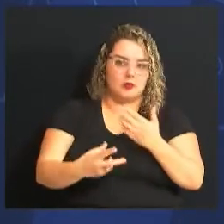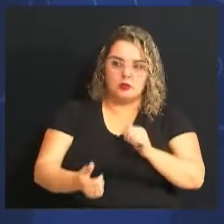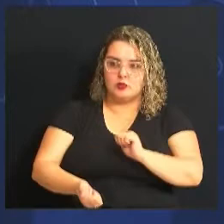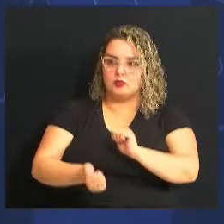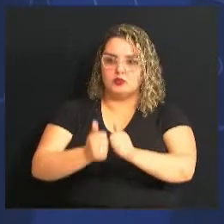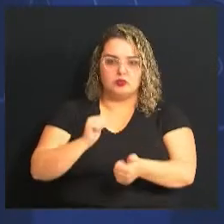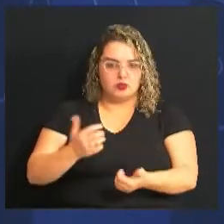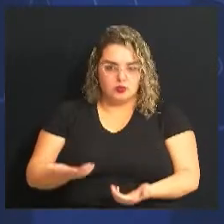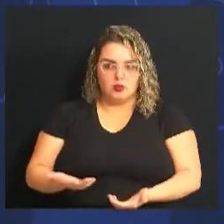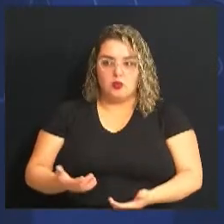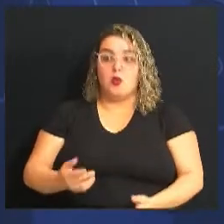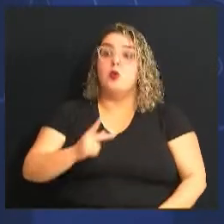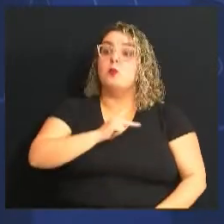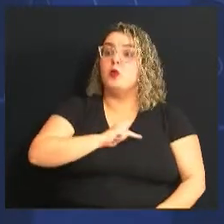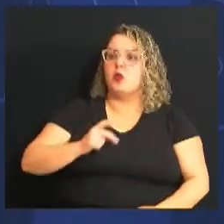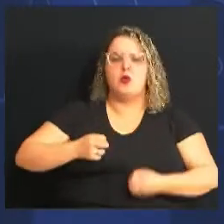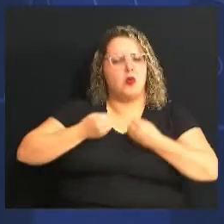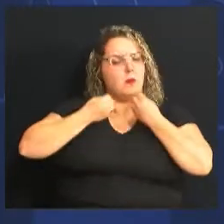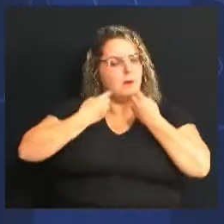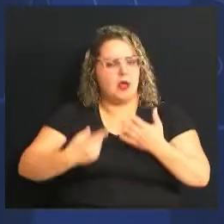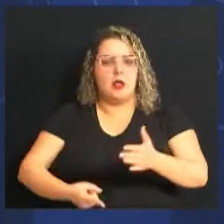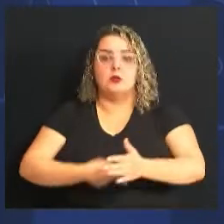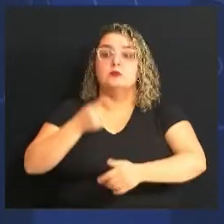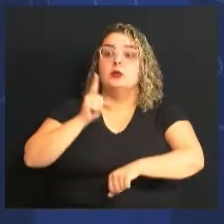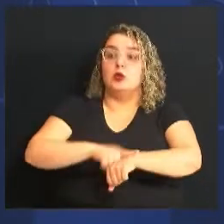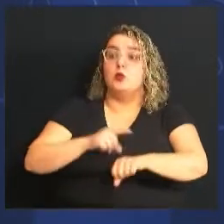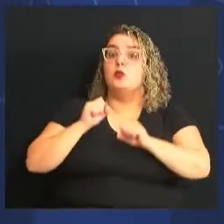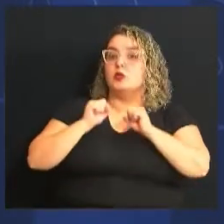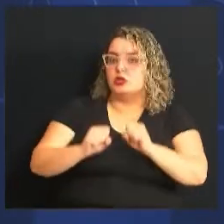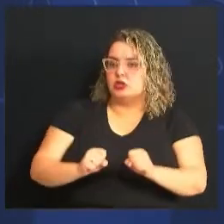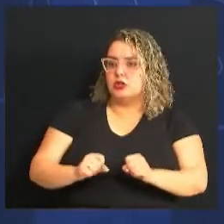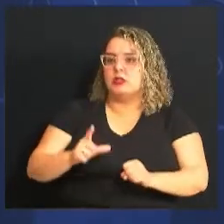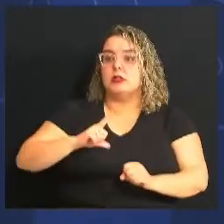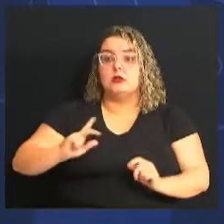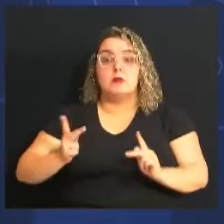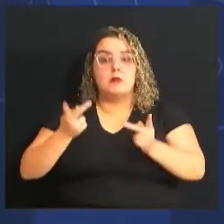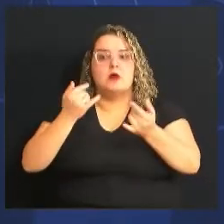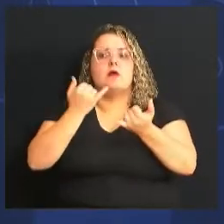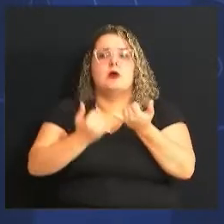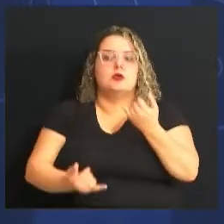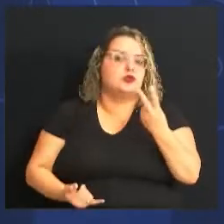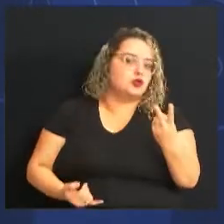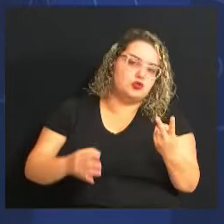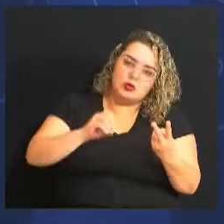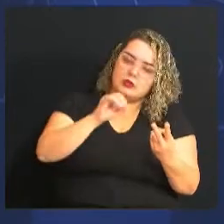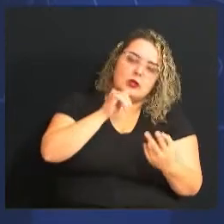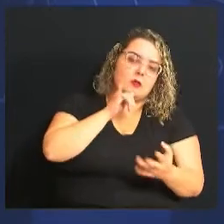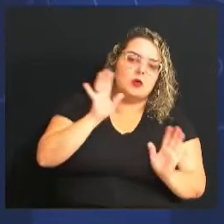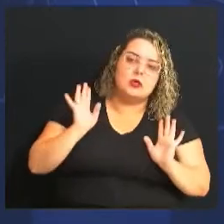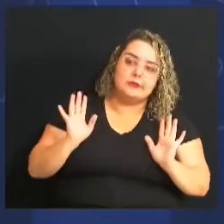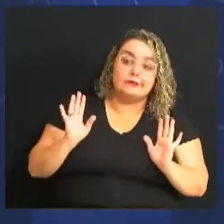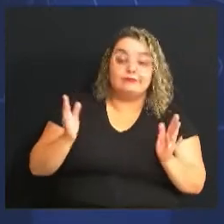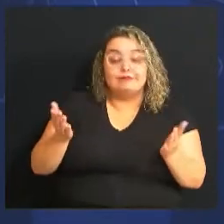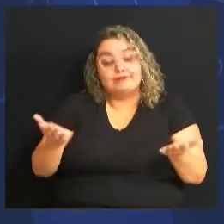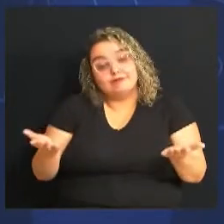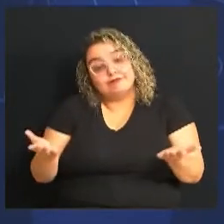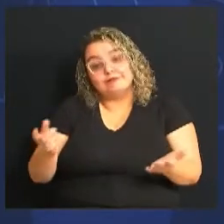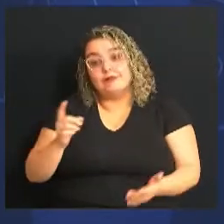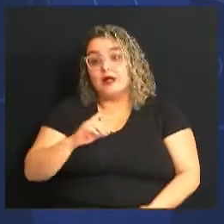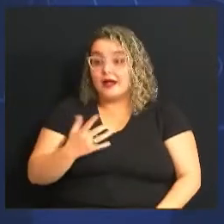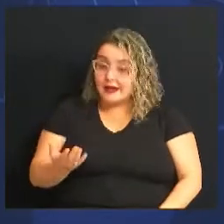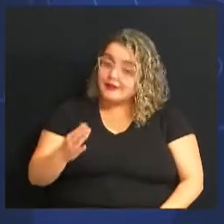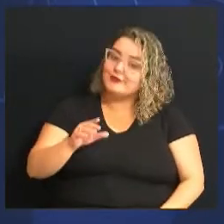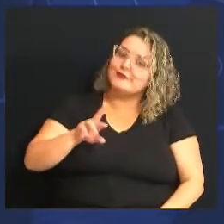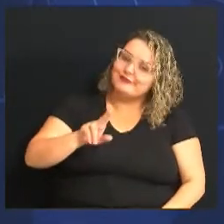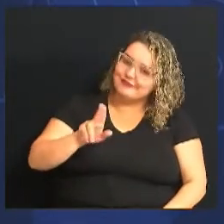muito bem no primeiro tempo, poderia ter saído com a vitória parcial de 2-0, por exemplo, mas não é à toa que o